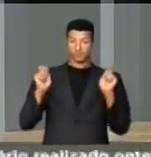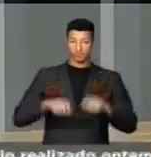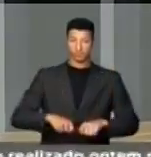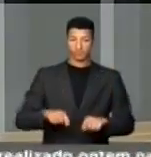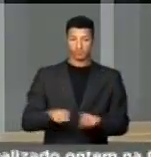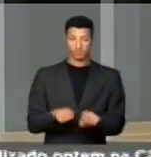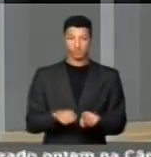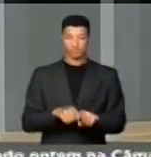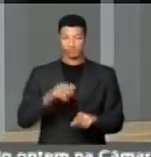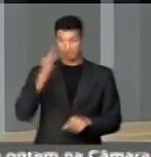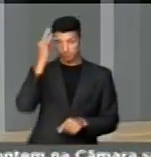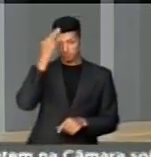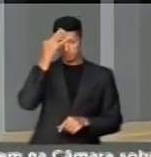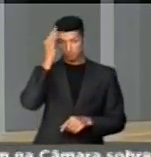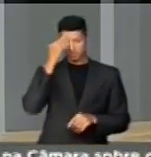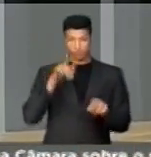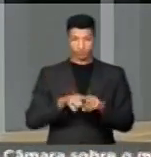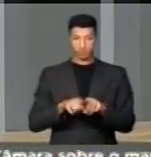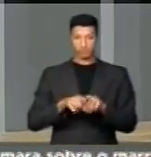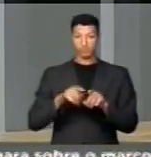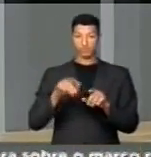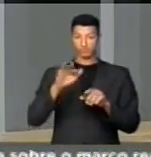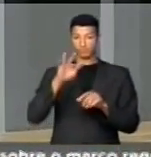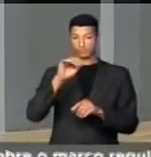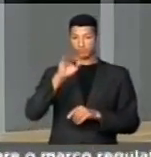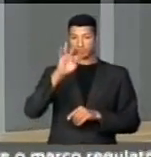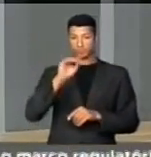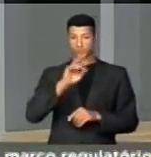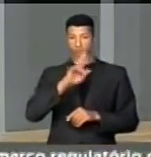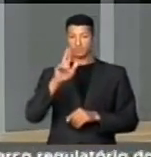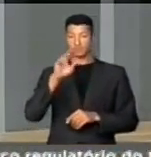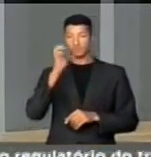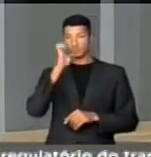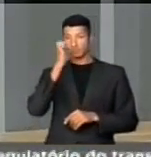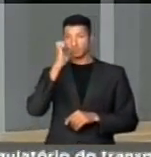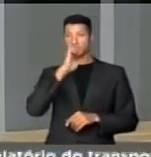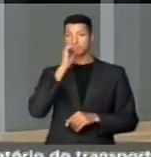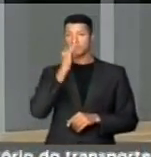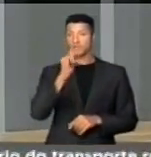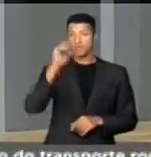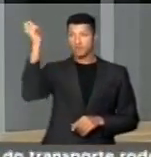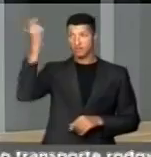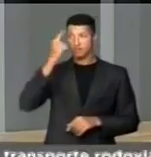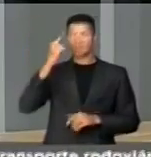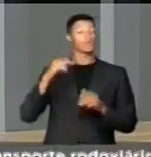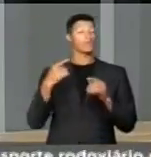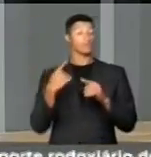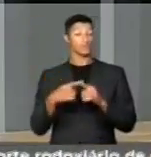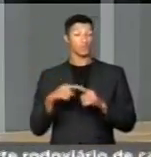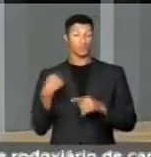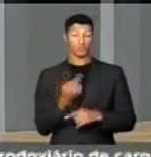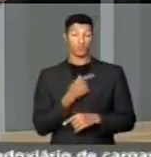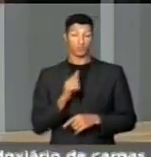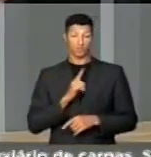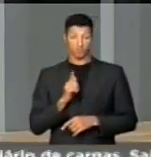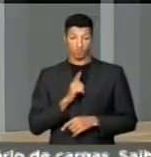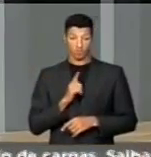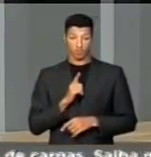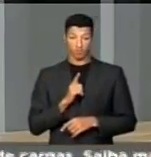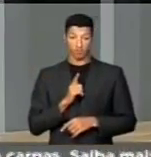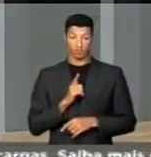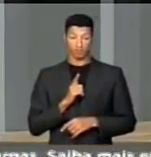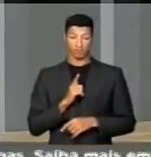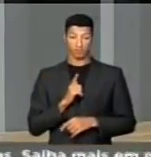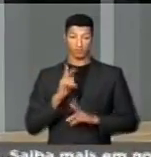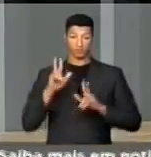potencial, tanto eólico quanto fotovoltaica, a chamada energia solar. Afinal de contas, nós temos tanto